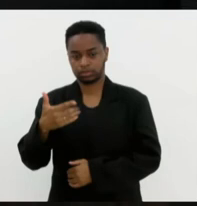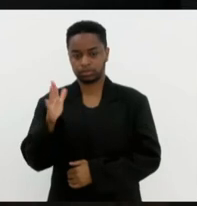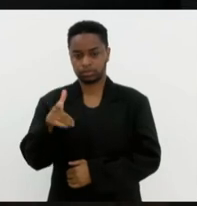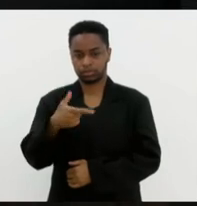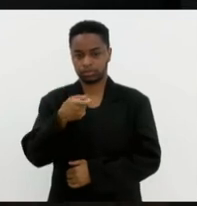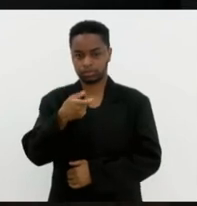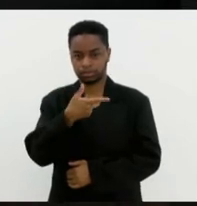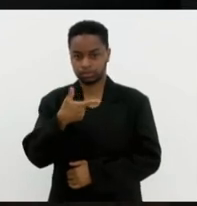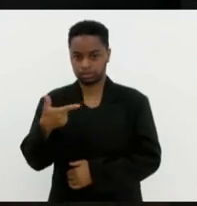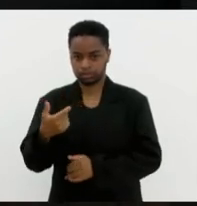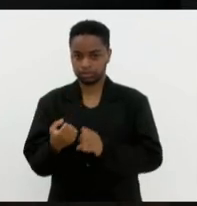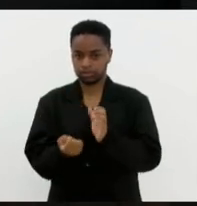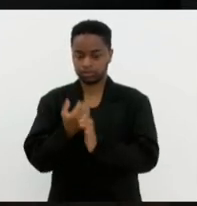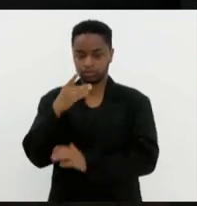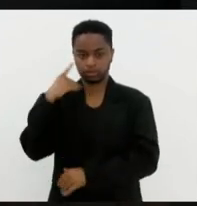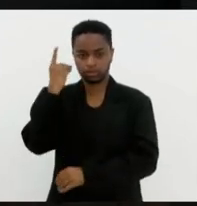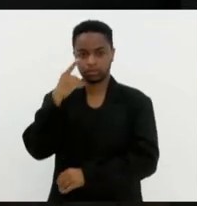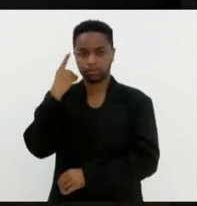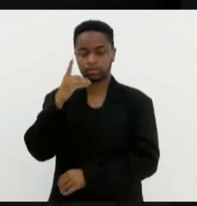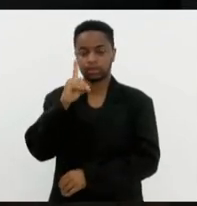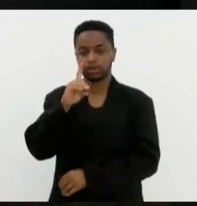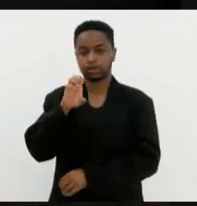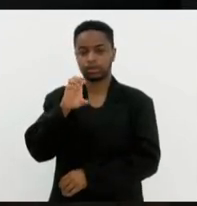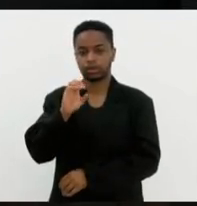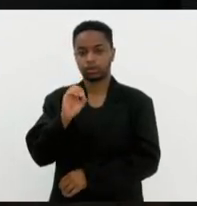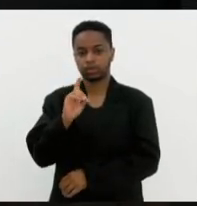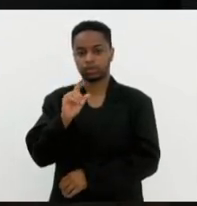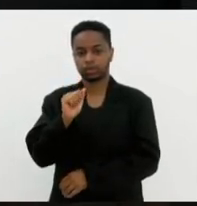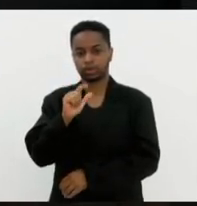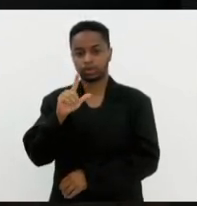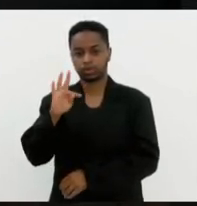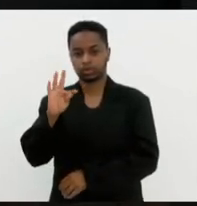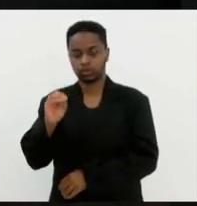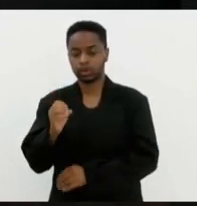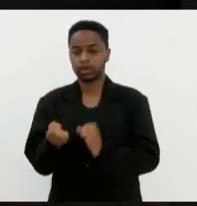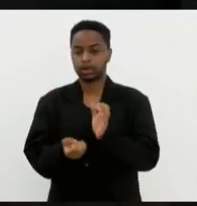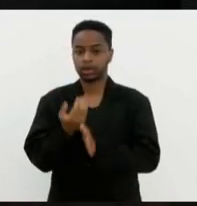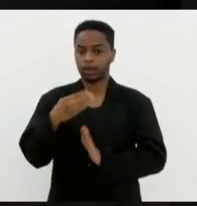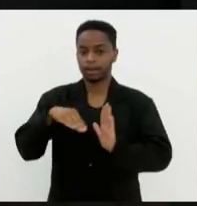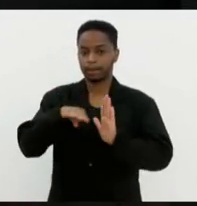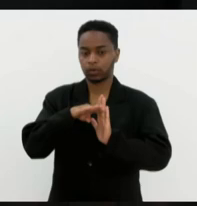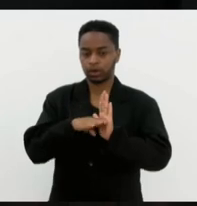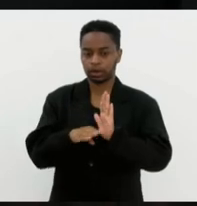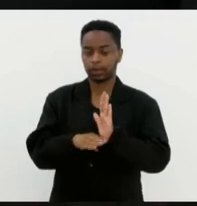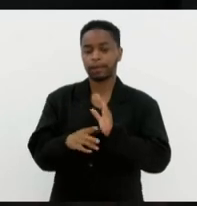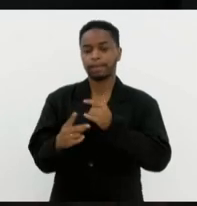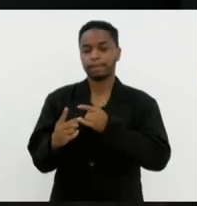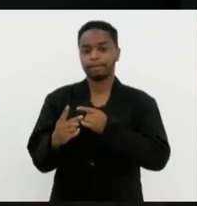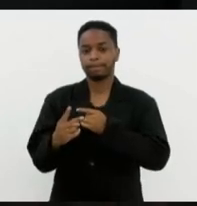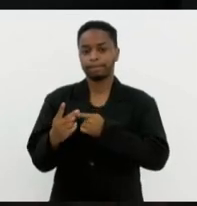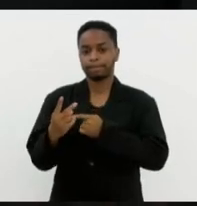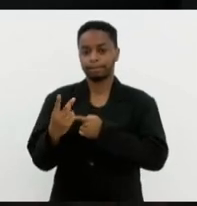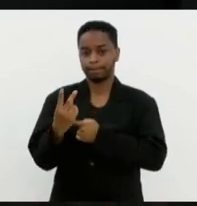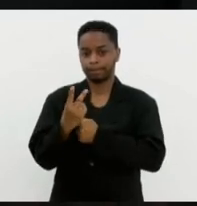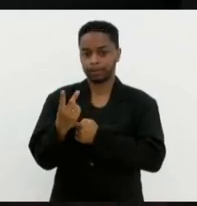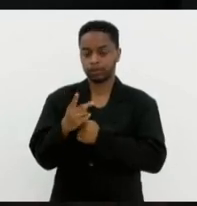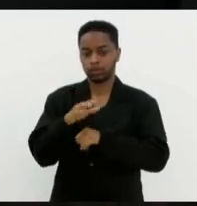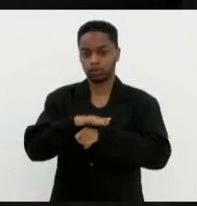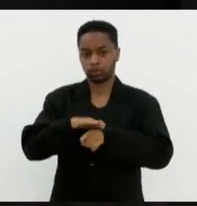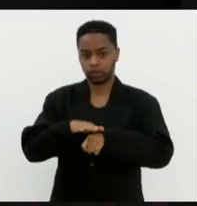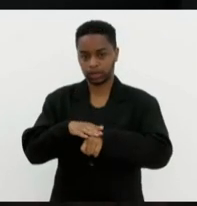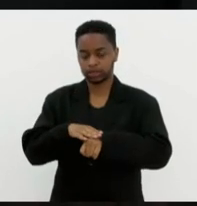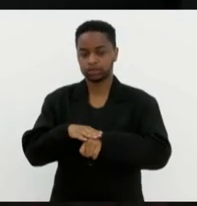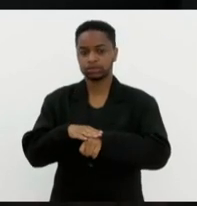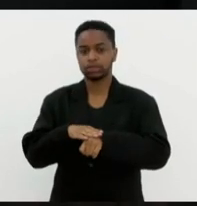6.142/2022, de autoria do deputado Dr. Deodalto, que cria o programa de prevenção à doença Síndrome de RAF no âmbito do Estado do